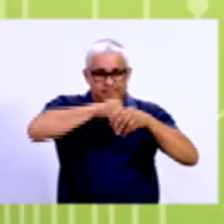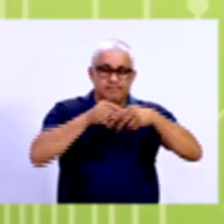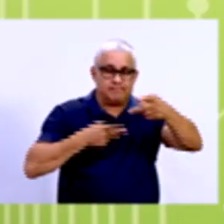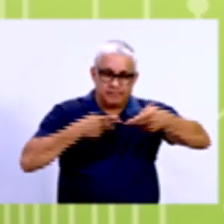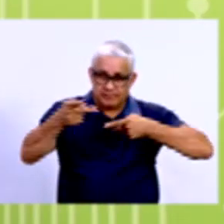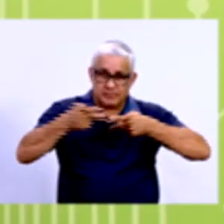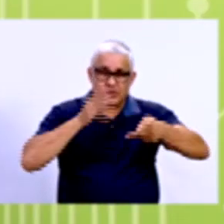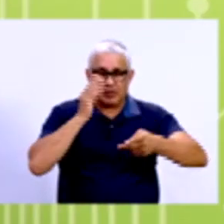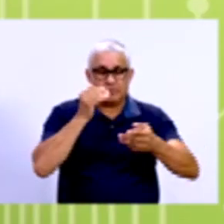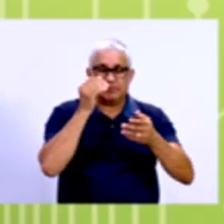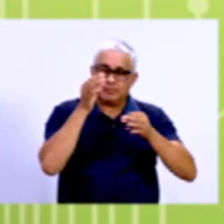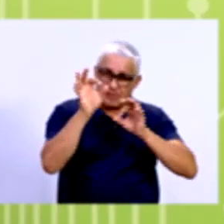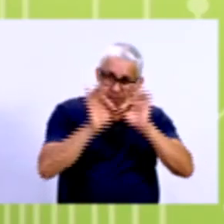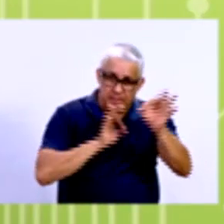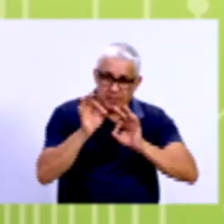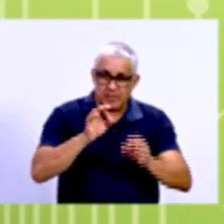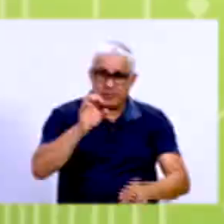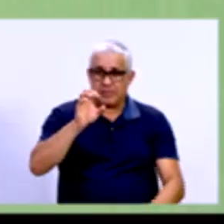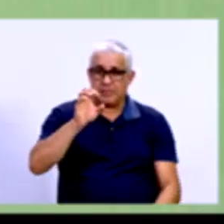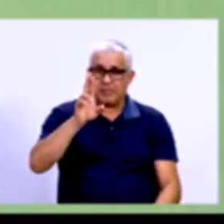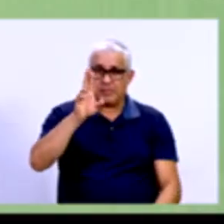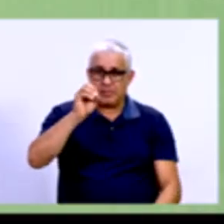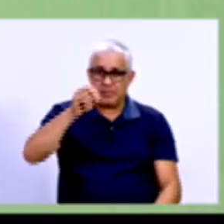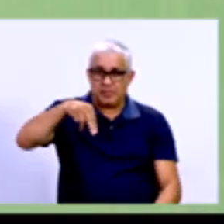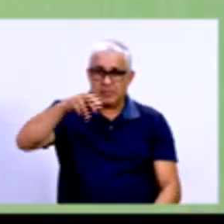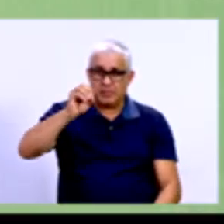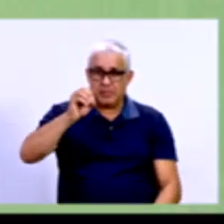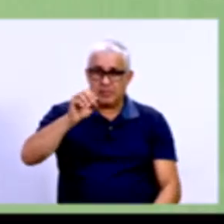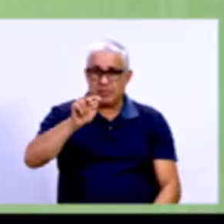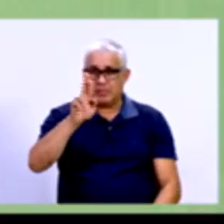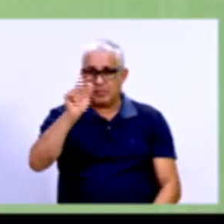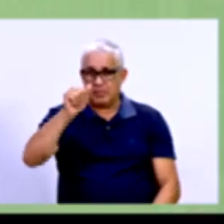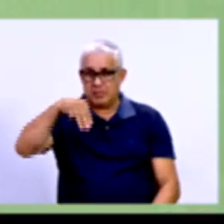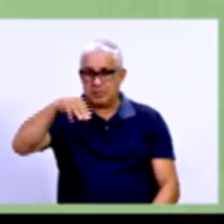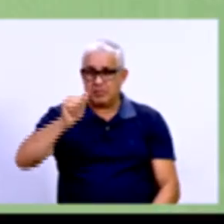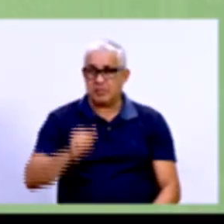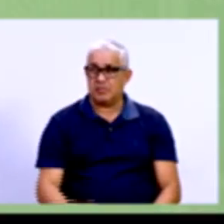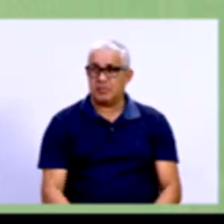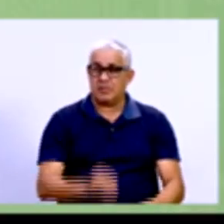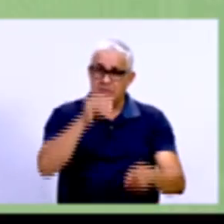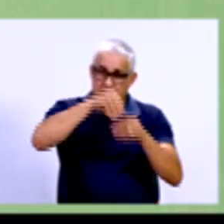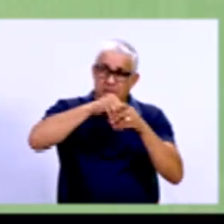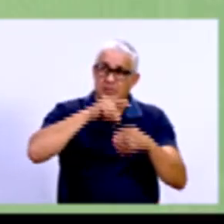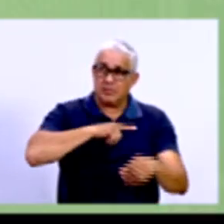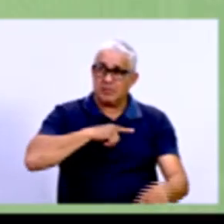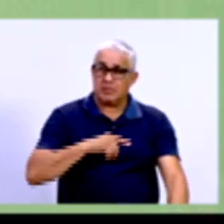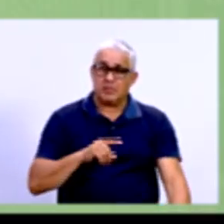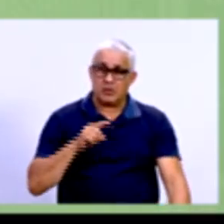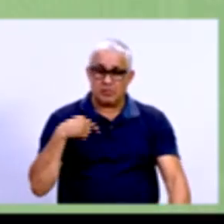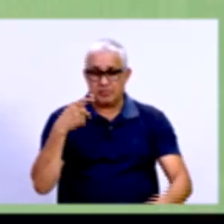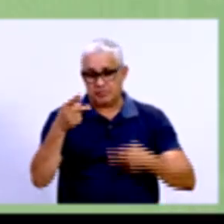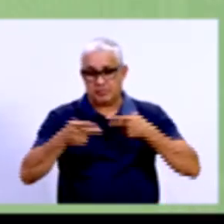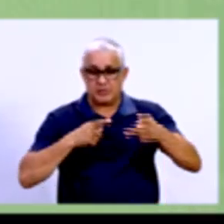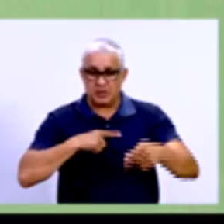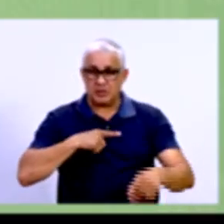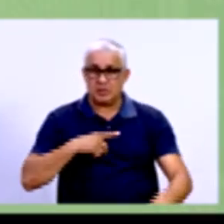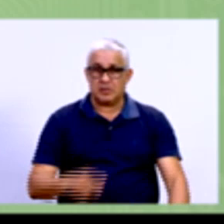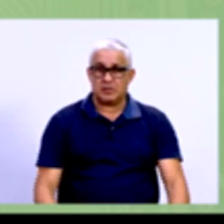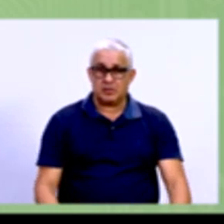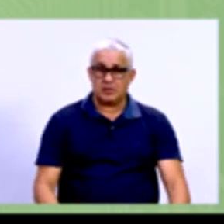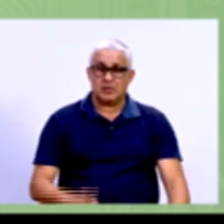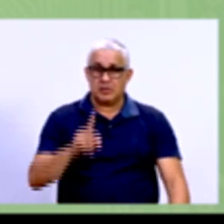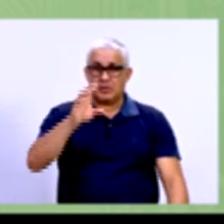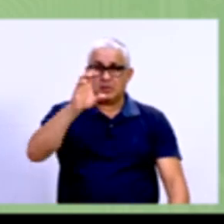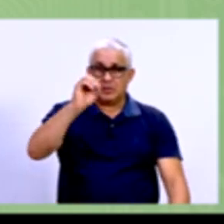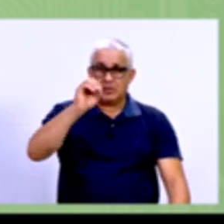gente já vai elaborar o cronograma, né? Dentro desse cronograma, que seria no nosso planejamento, a gente vai ter a coleta